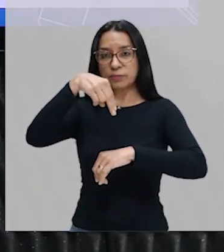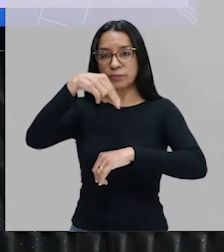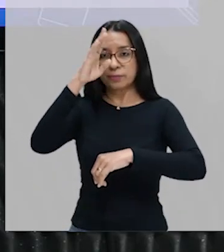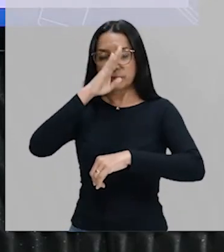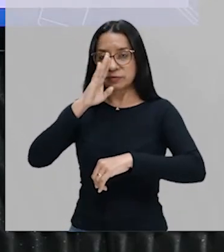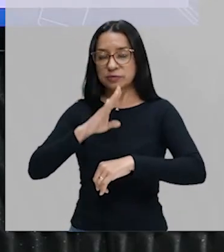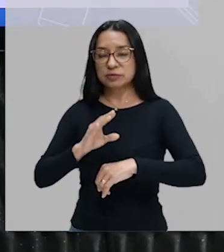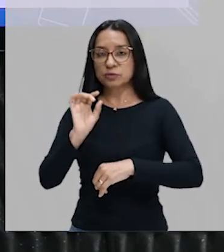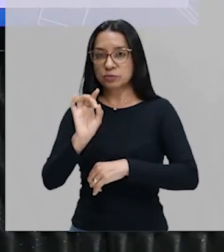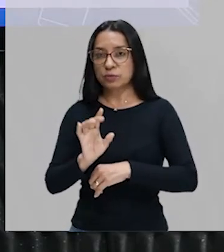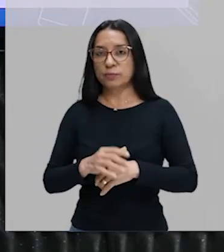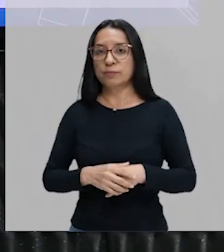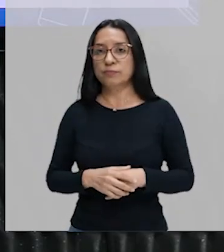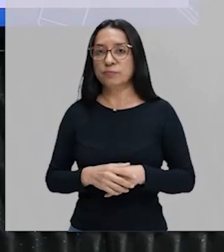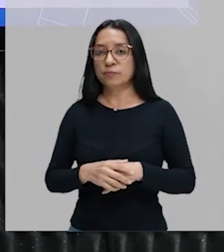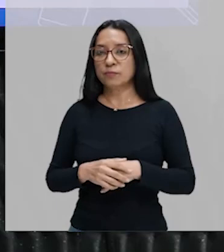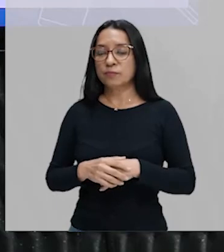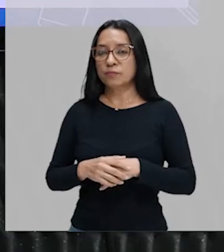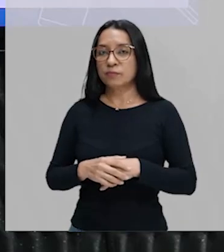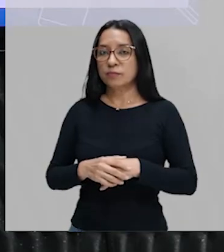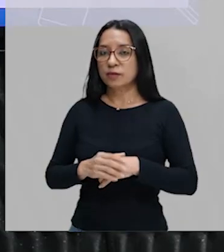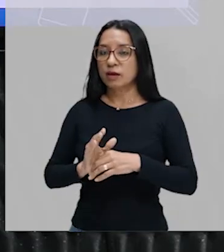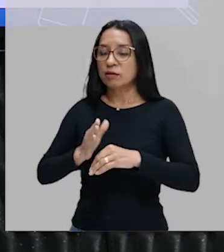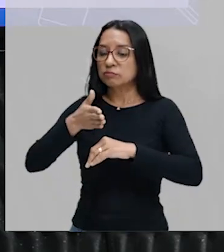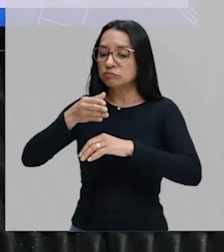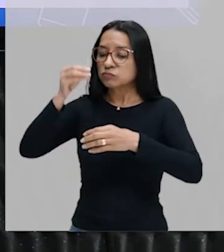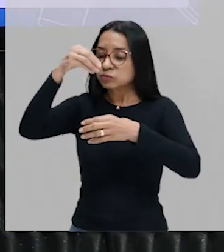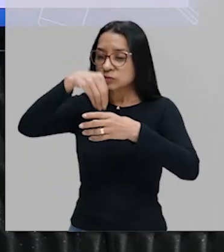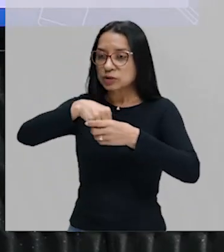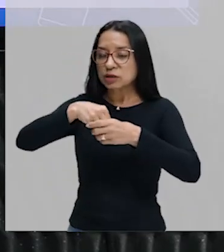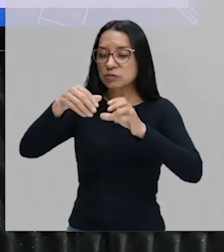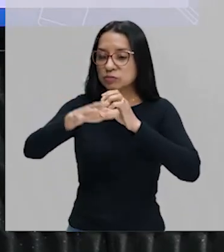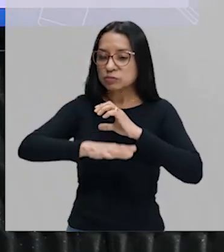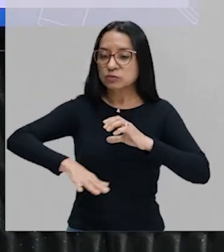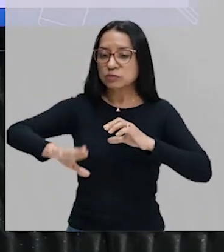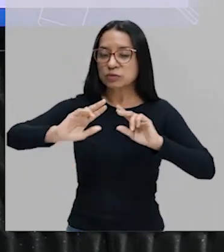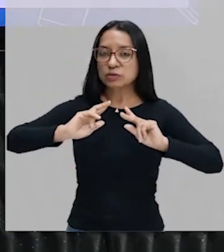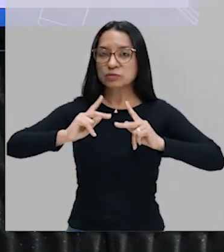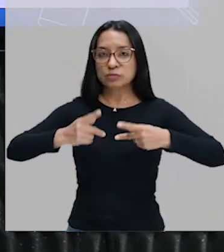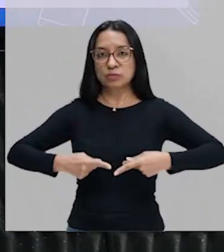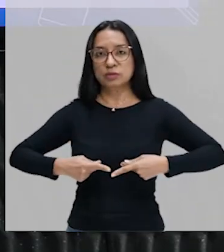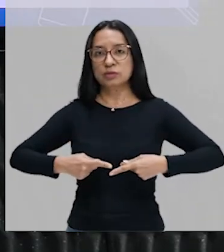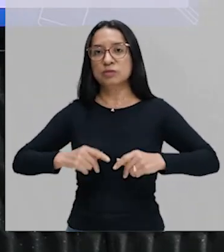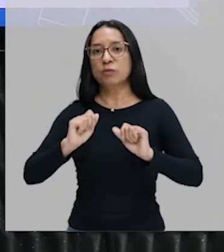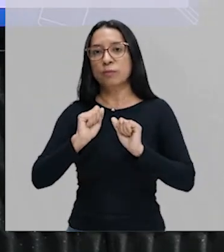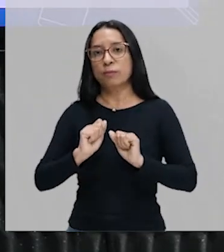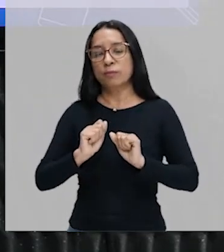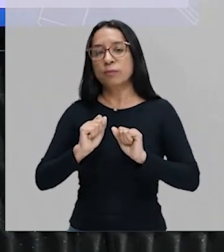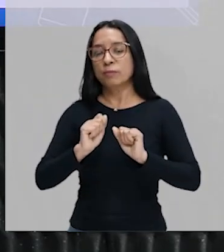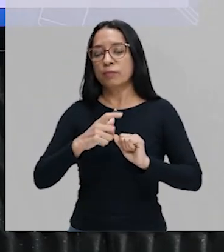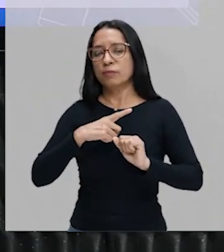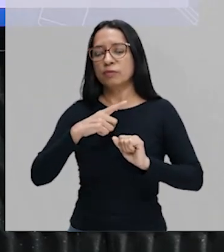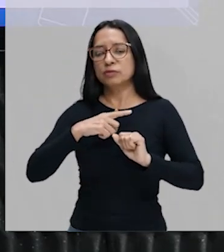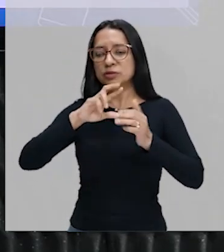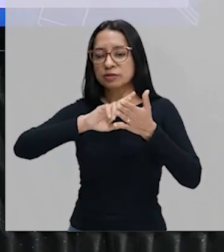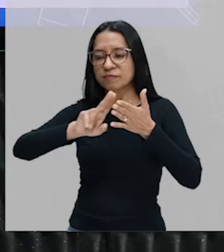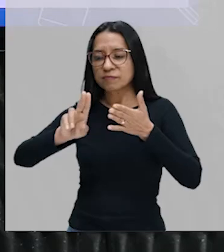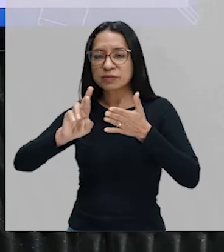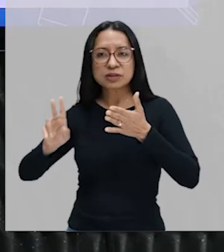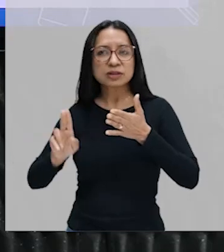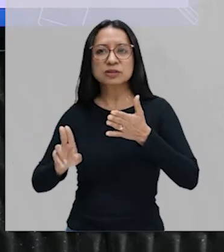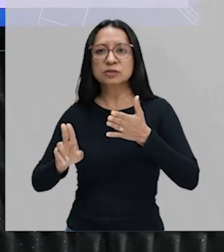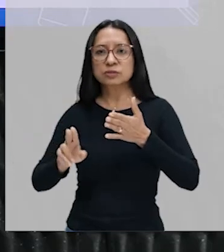nacionalidade brasileira. Mas dentro deste componente humano podem haver, tá certo, variações,